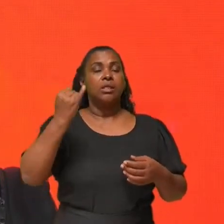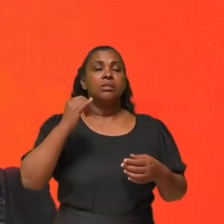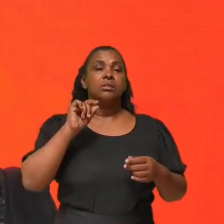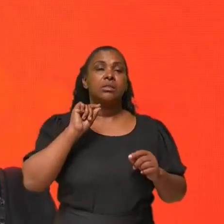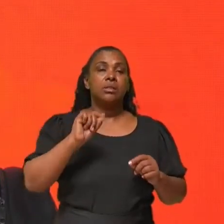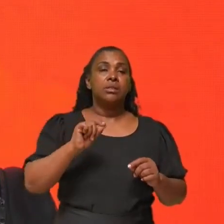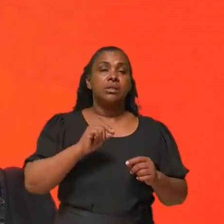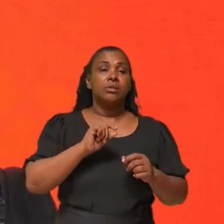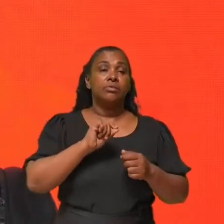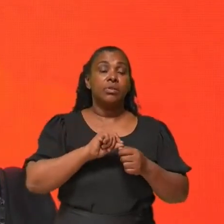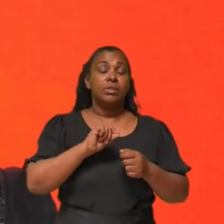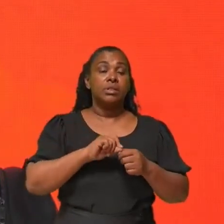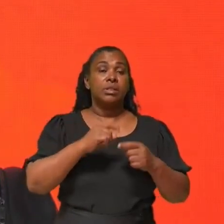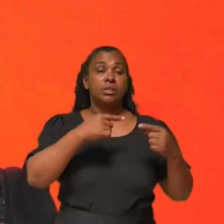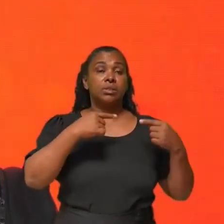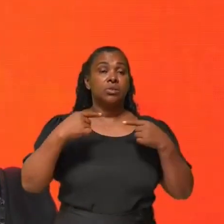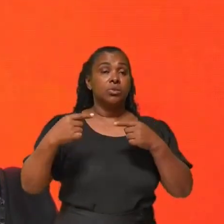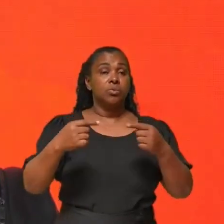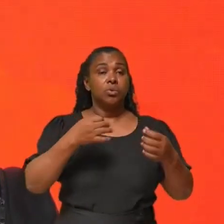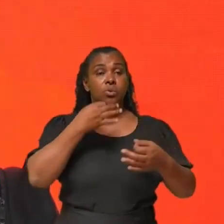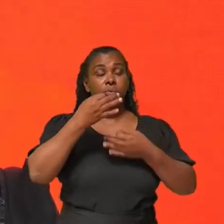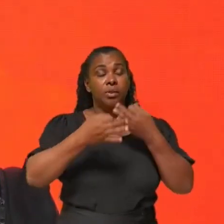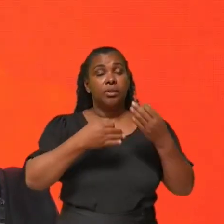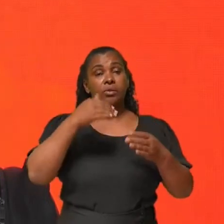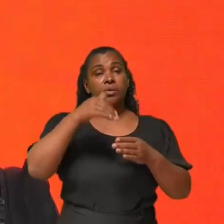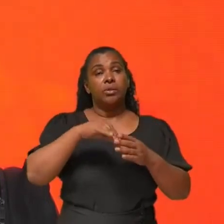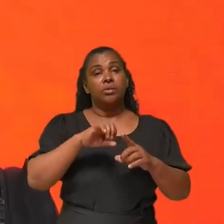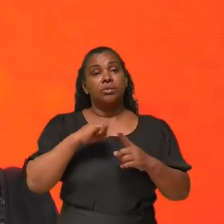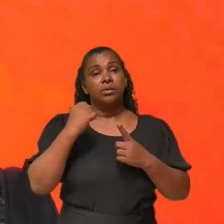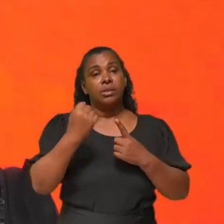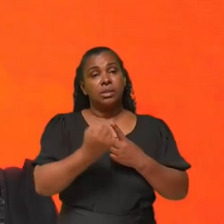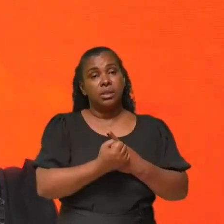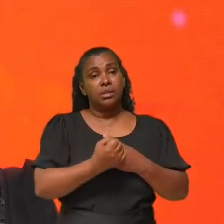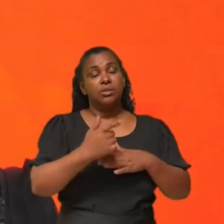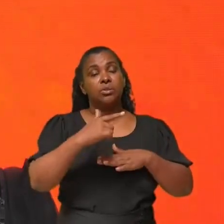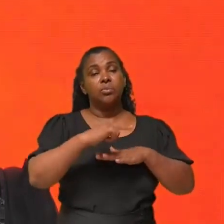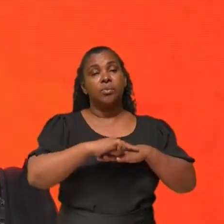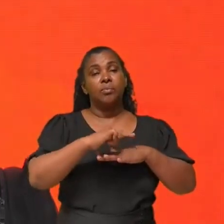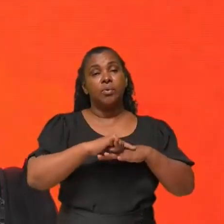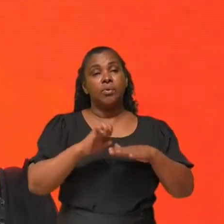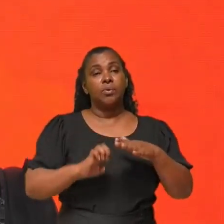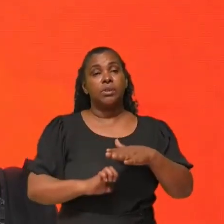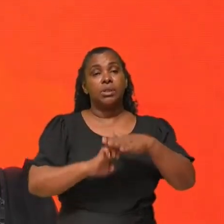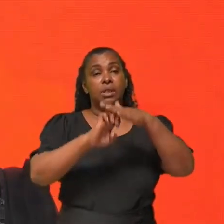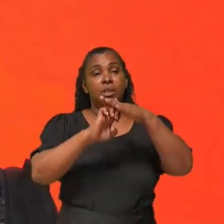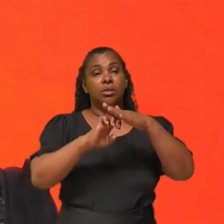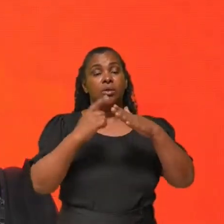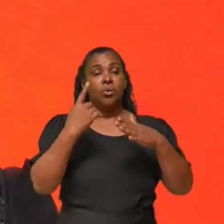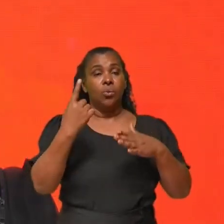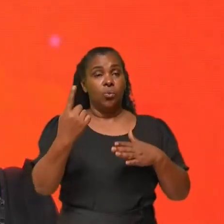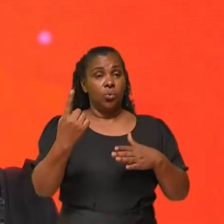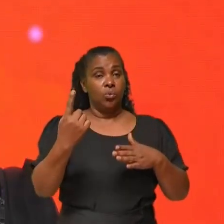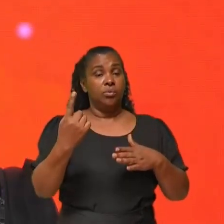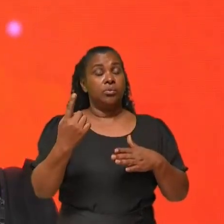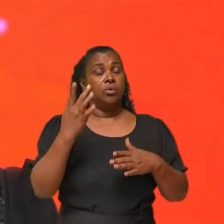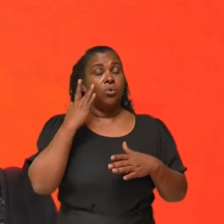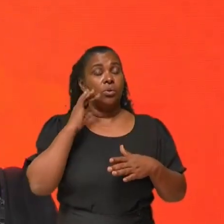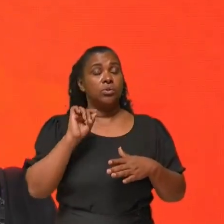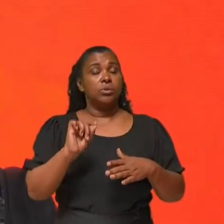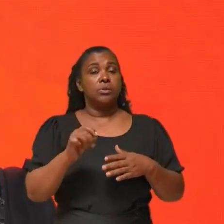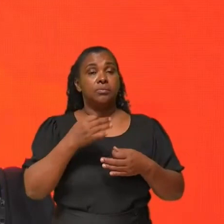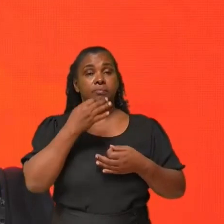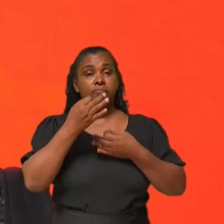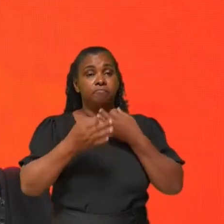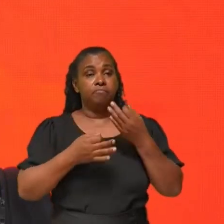de opinião na sociedade, né? E o papel do Estado é um, que eu acho que, né, o Jorge bem abordou aqui, e